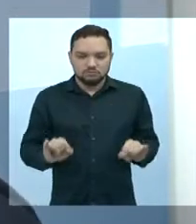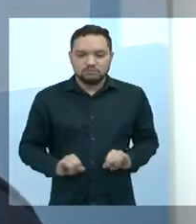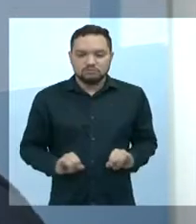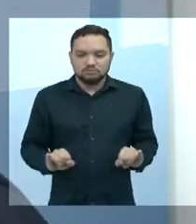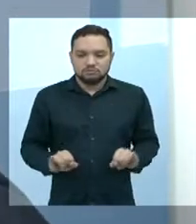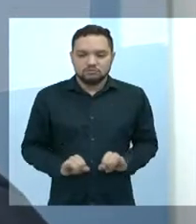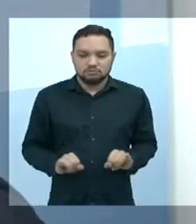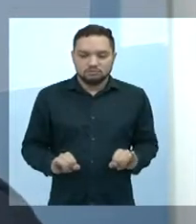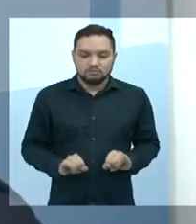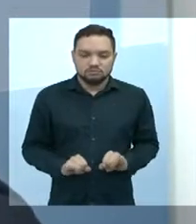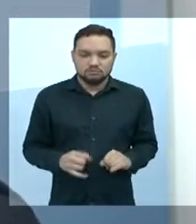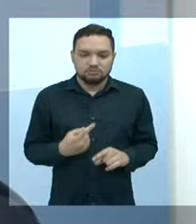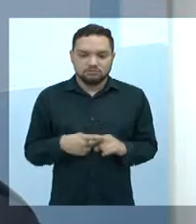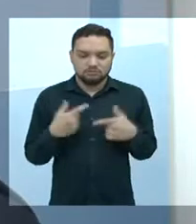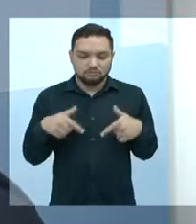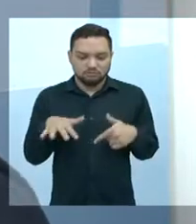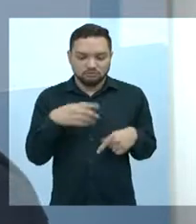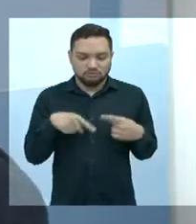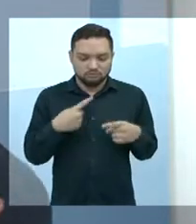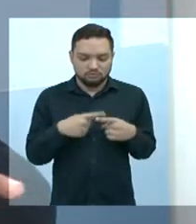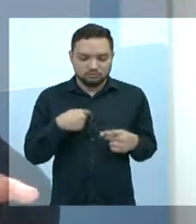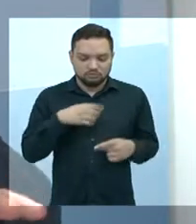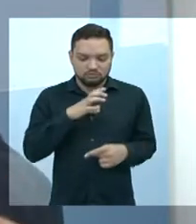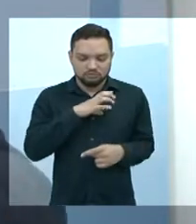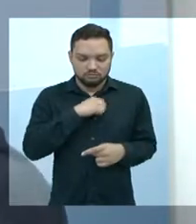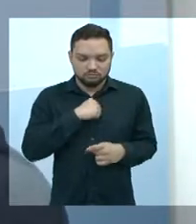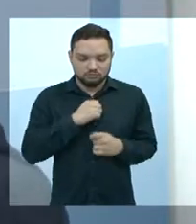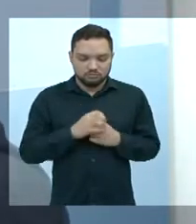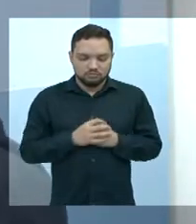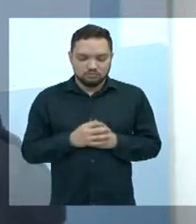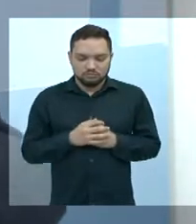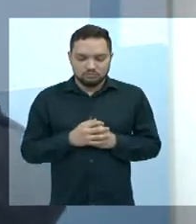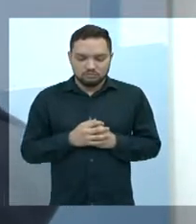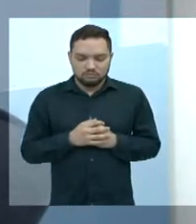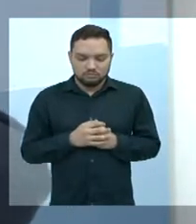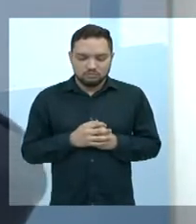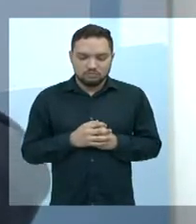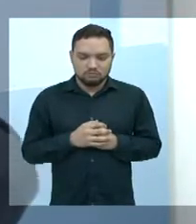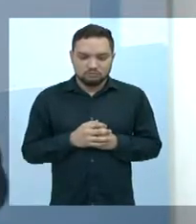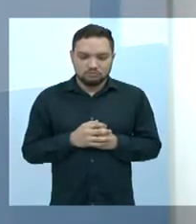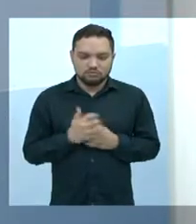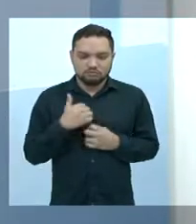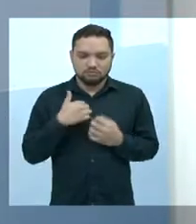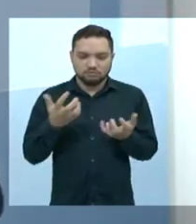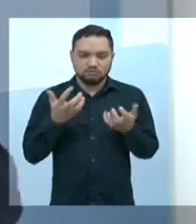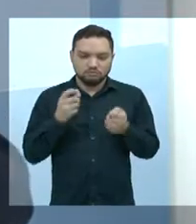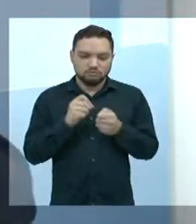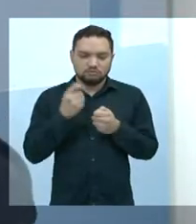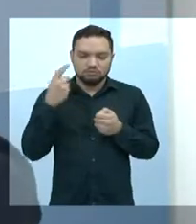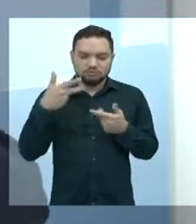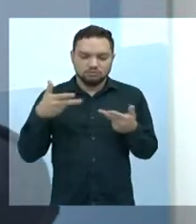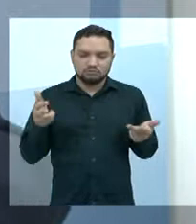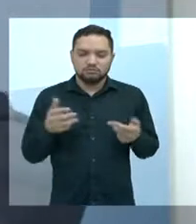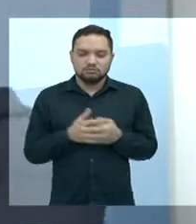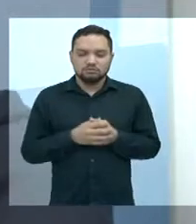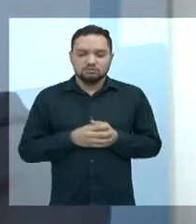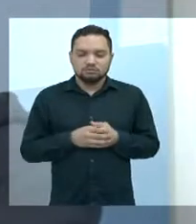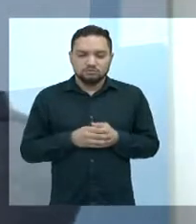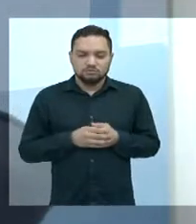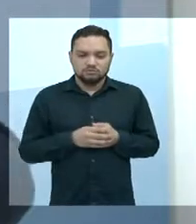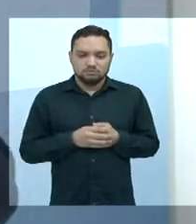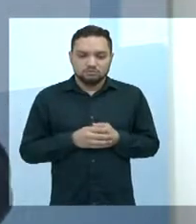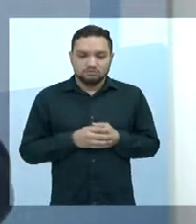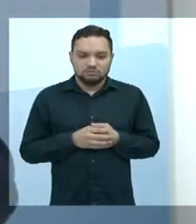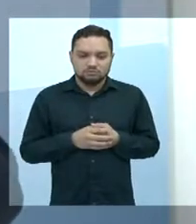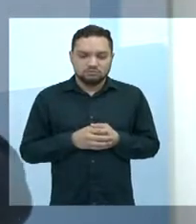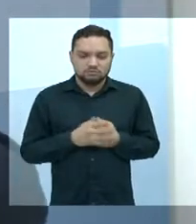tá entendendo? Mas eu faço política porque eu gosto. Então, eu queria fazer outra coisa agora porque não ia fazer